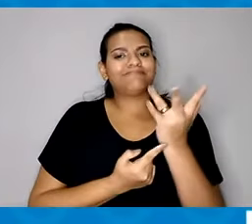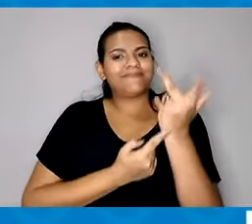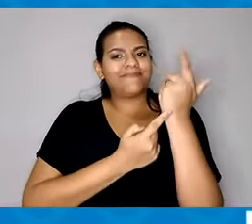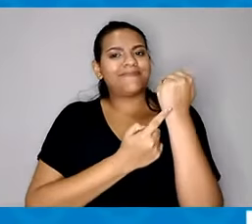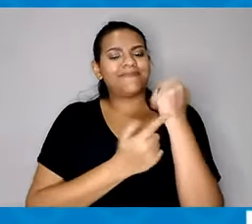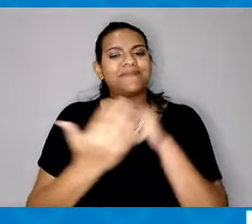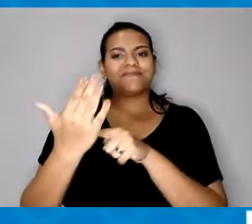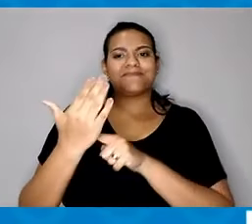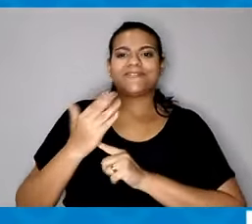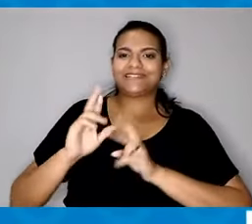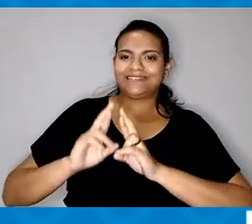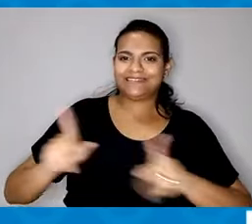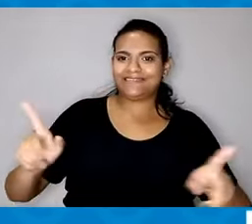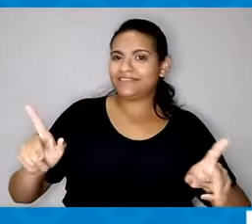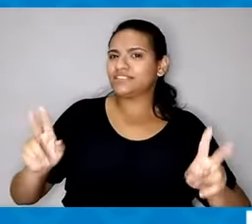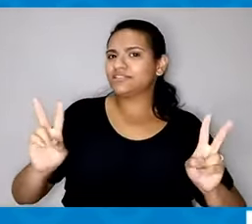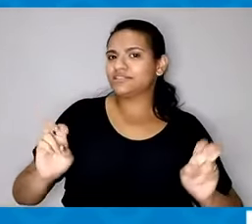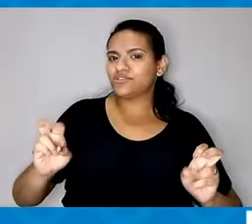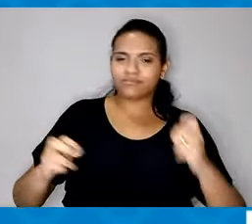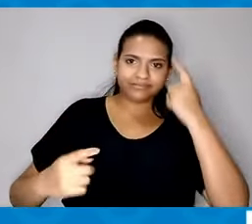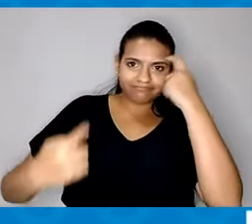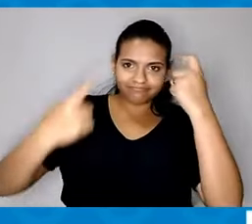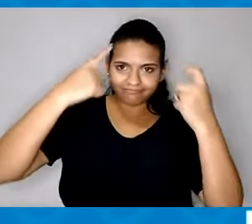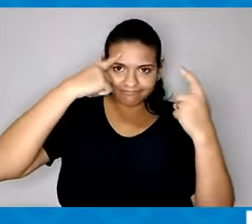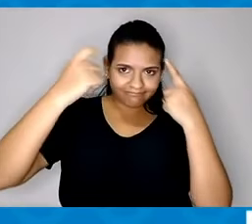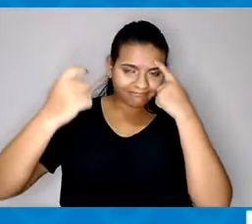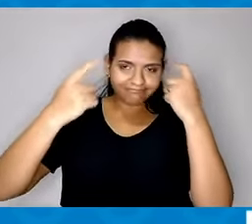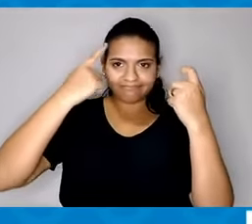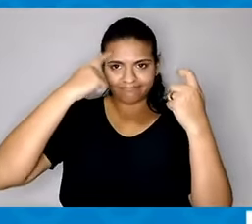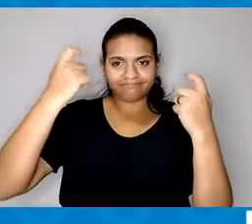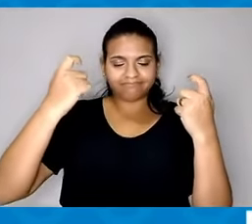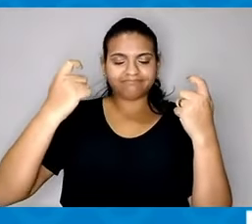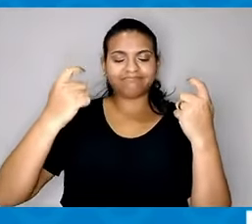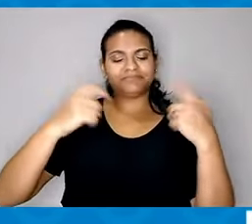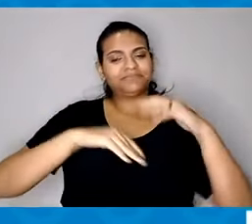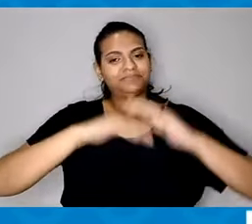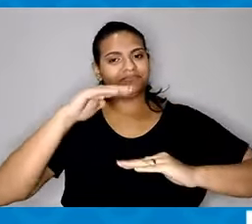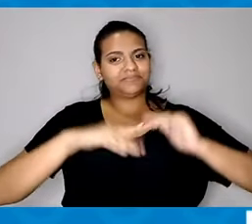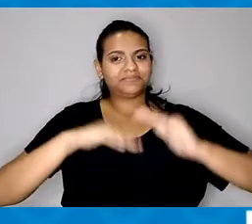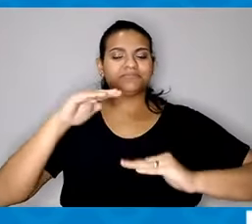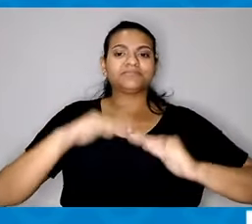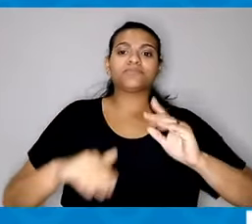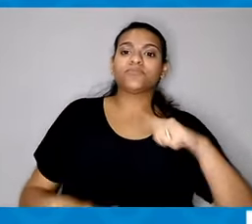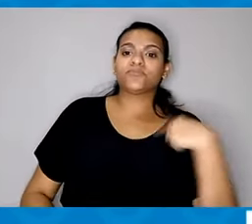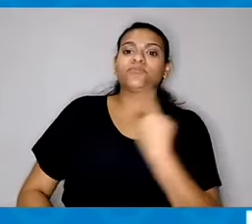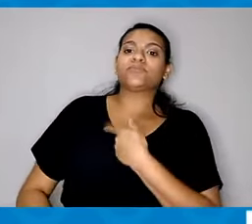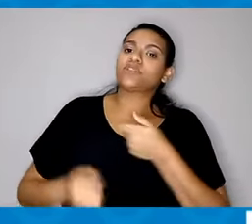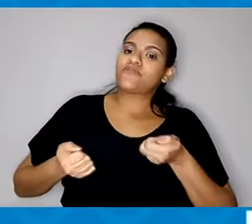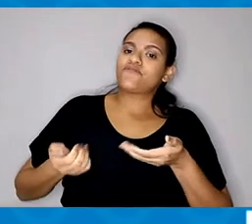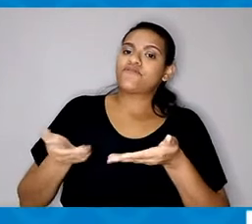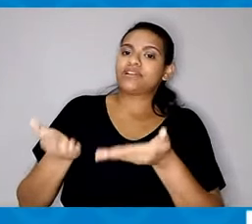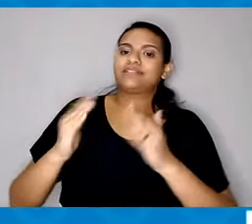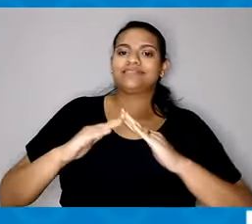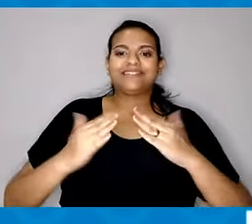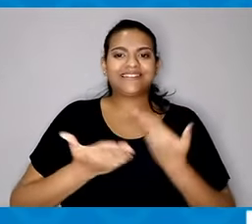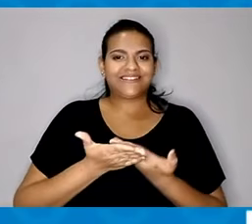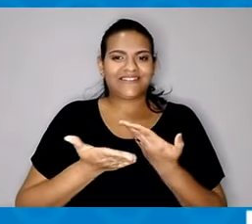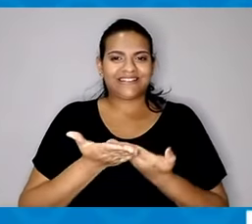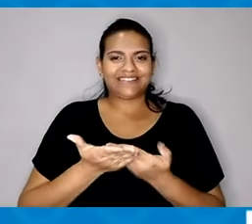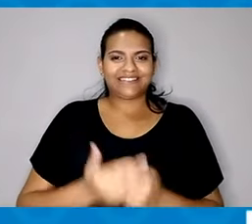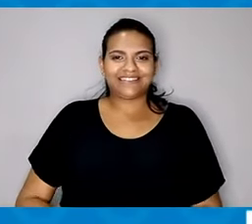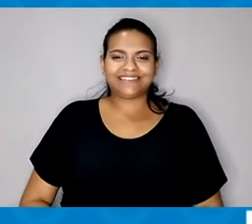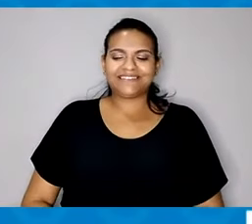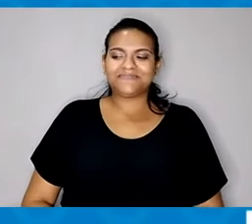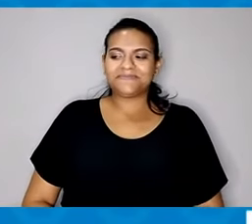os aspectos criativos que a gente deve trazer através dessas práticas para o mundo da escola.